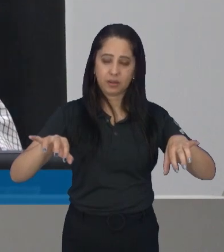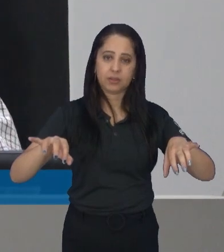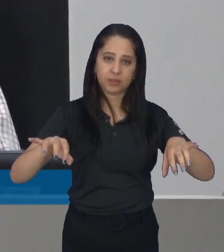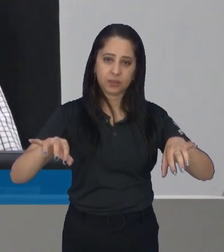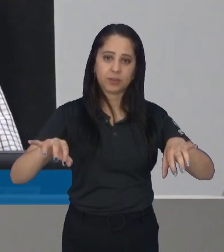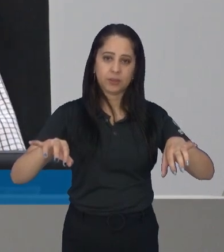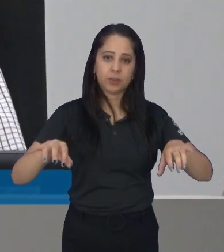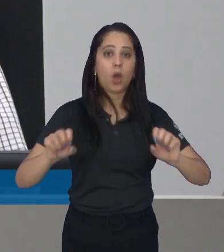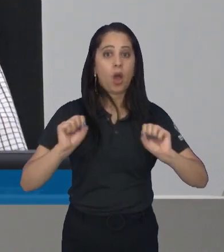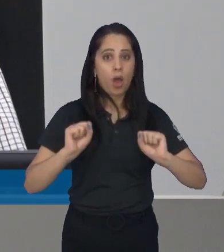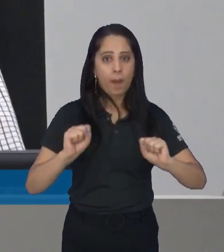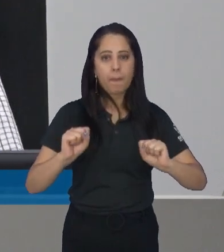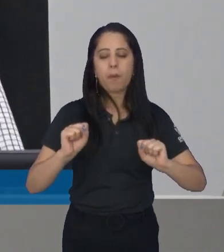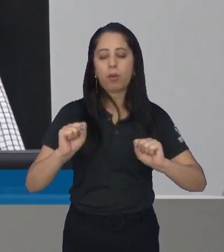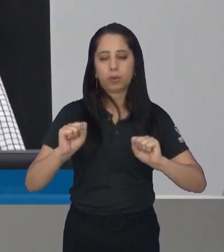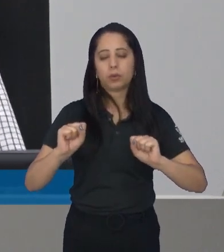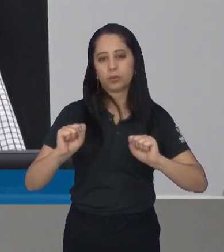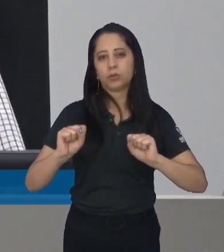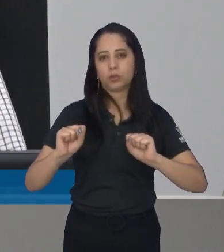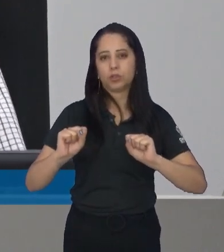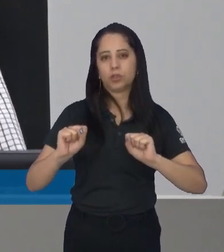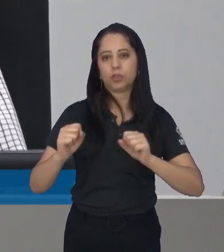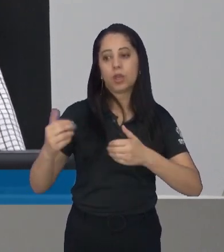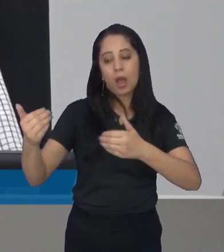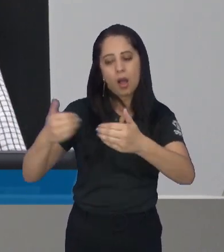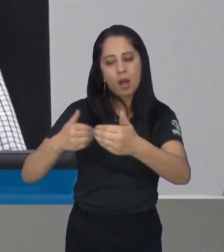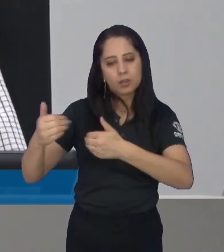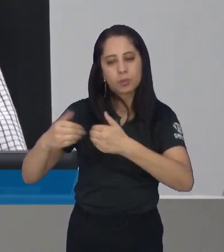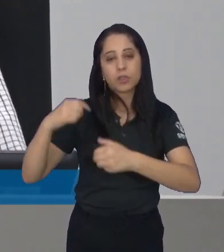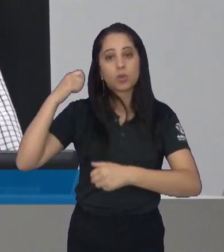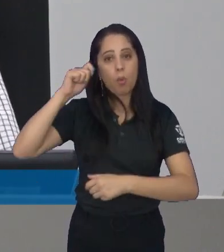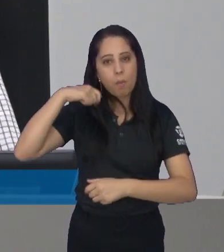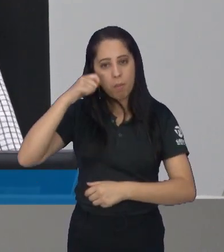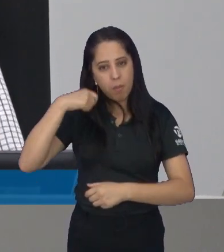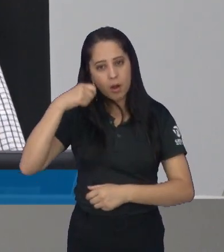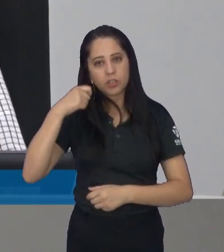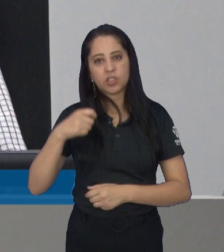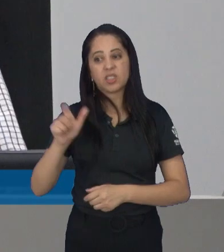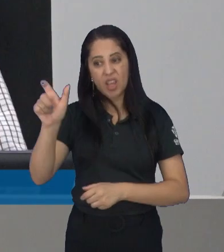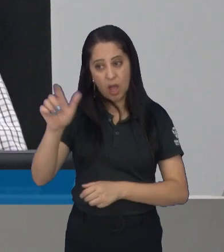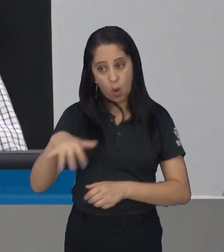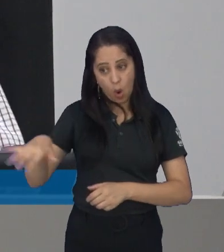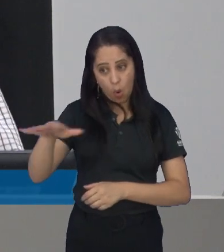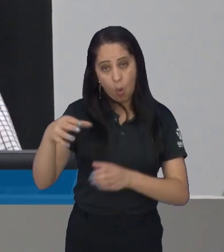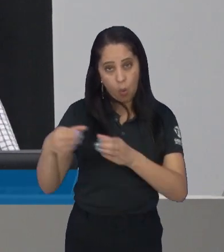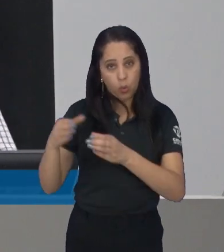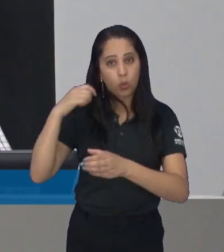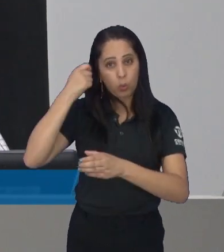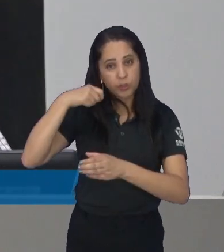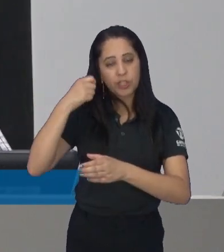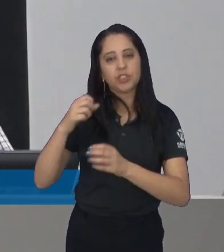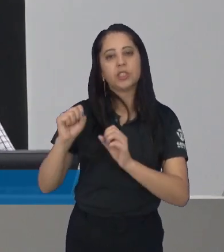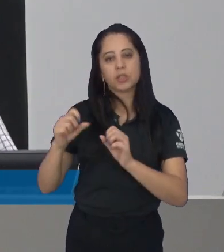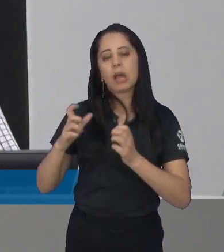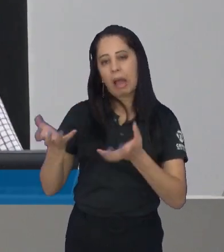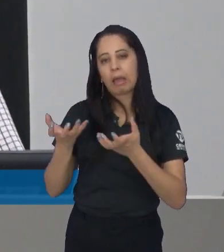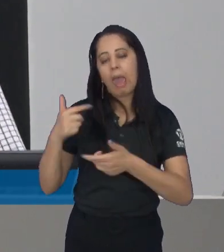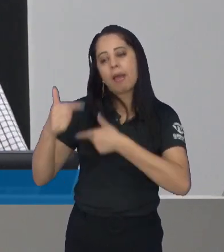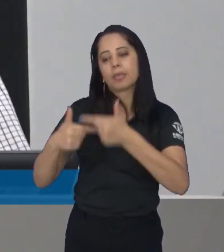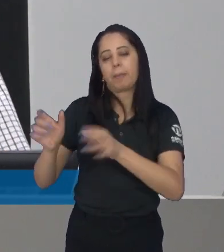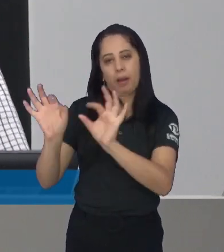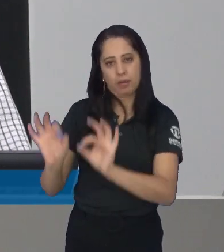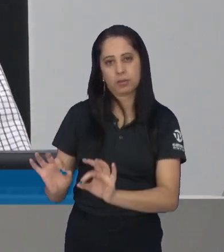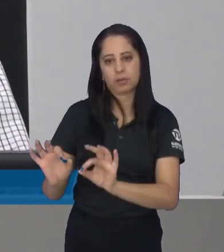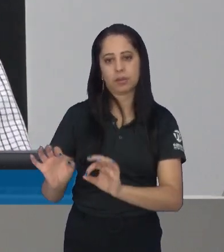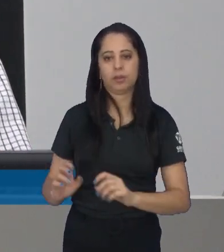os músicos juntamente com o Vereador Valter eles têm vontade de trabalhar corretamente e a gente poderia no futuro fazer um um